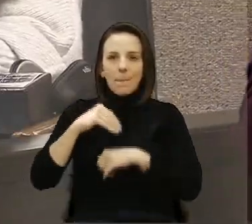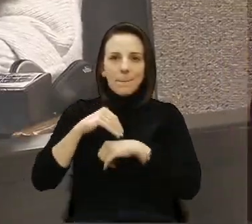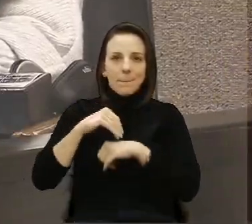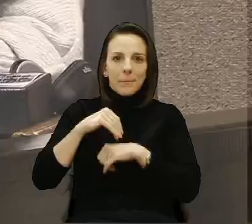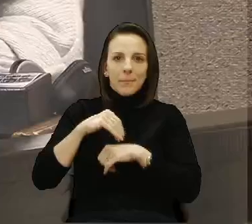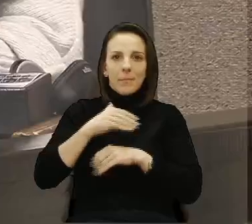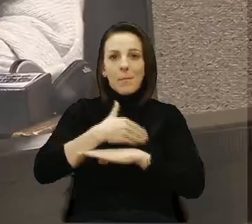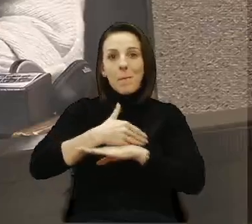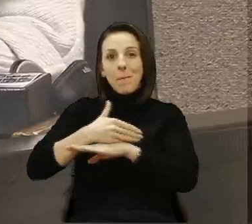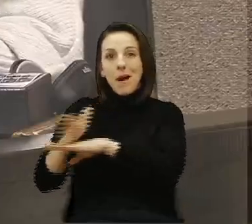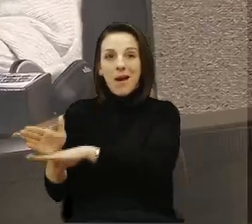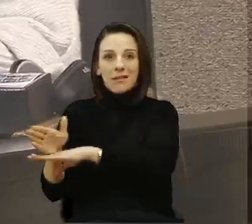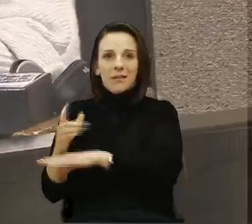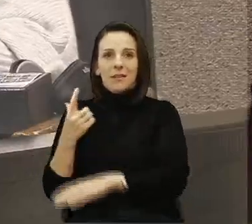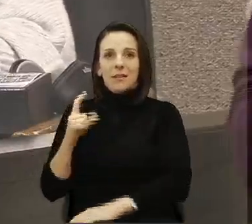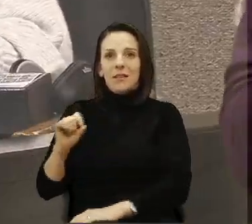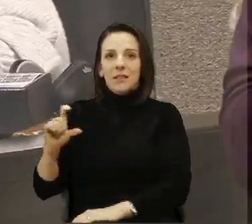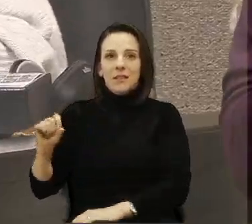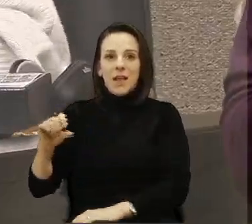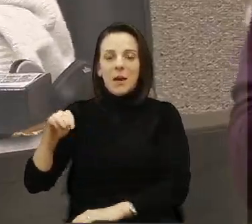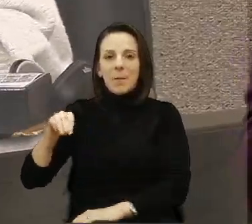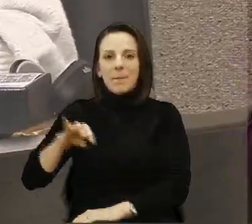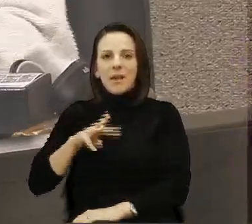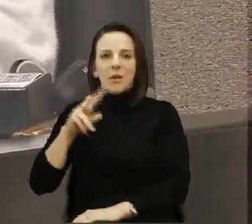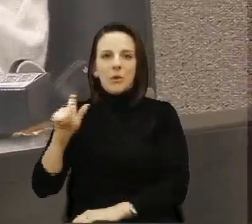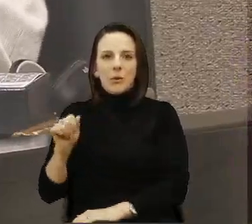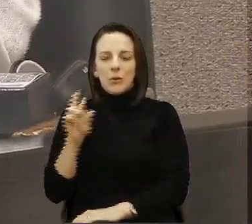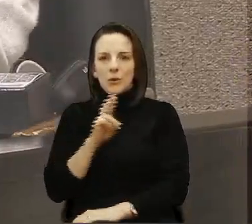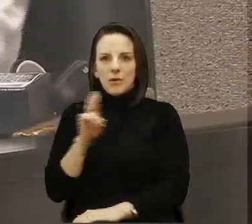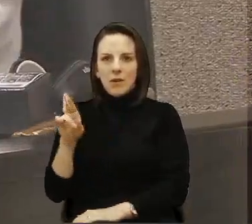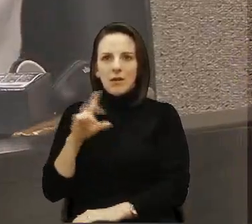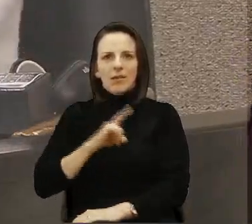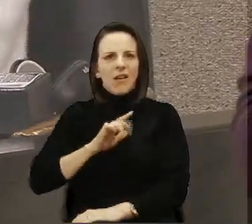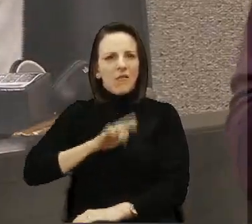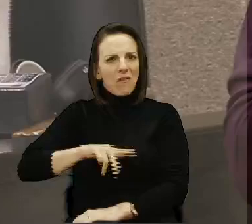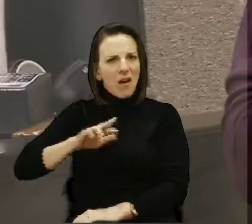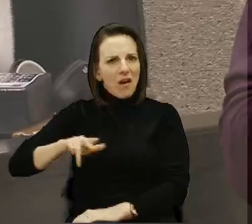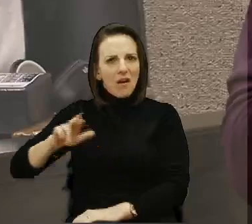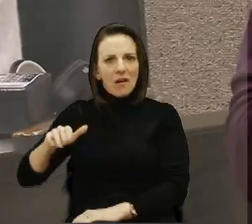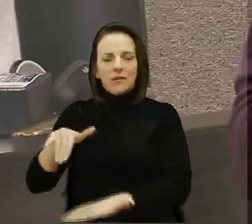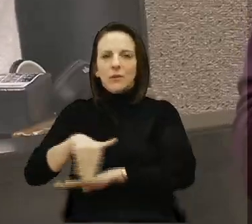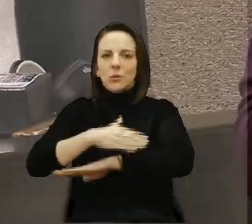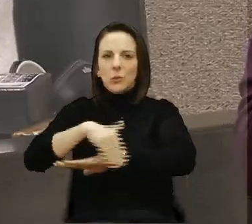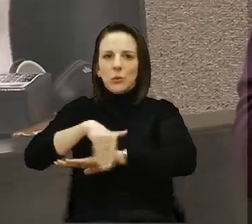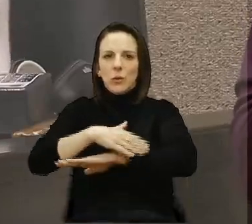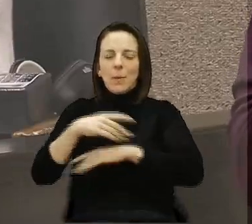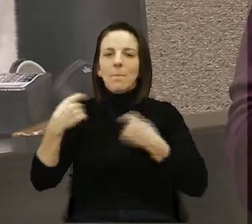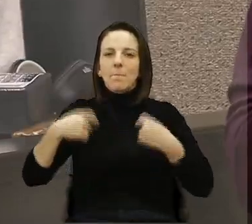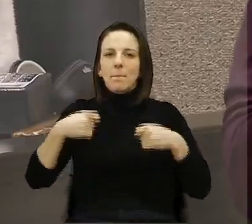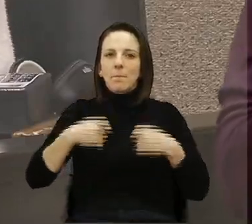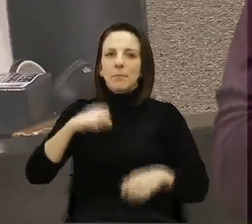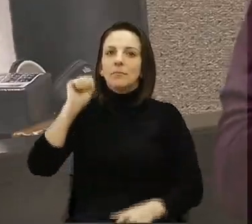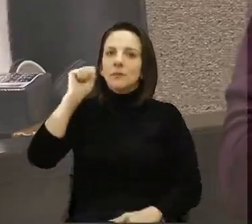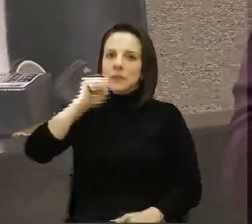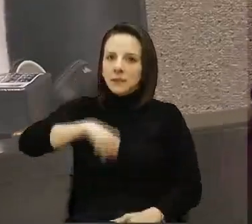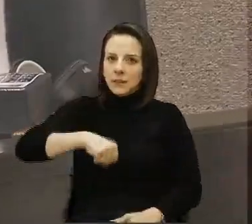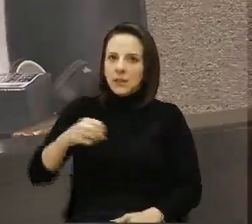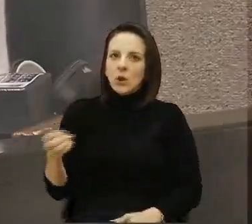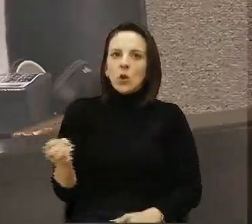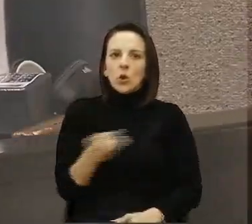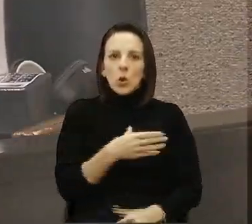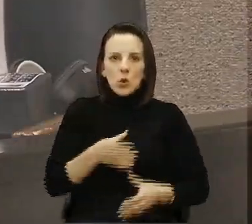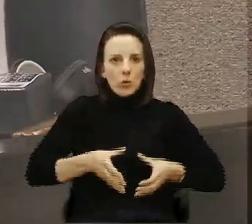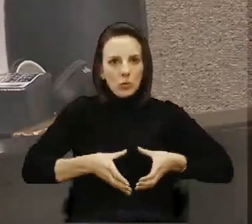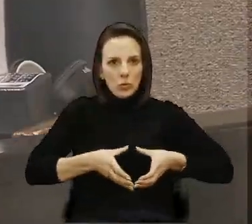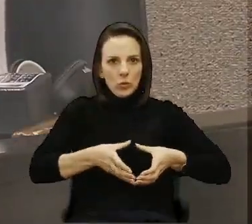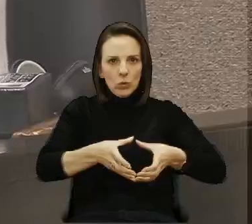reais. Porque são diversas ruas que precisam, sim, dessa nova canalização. E eu